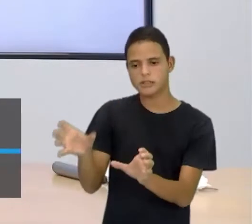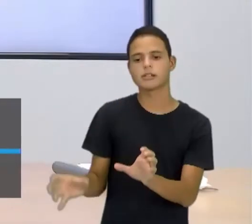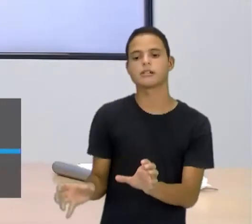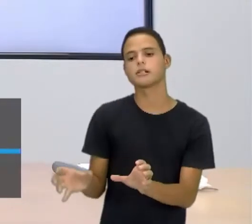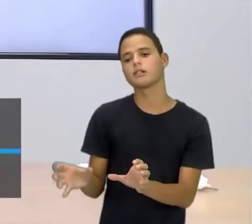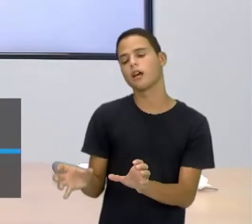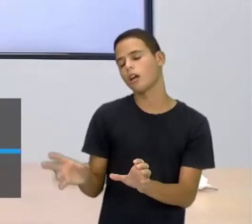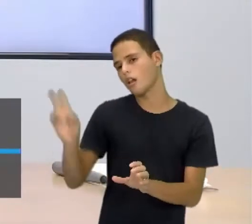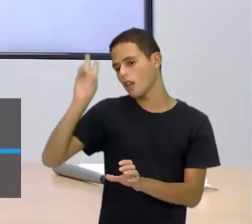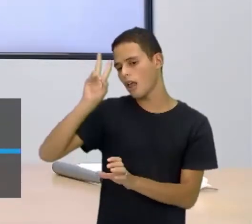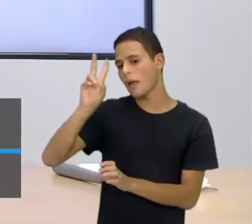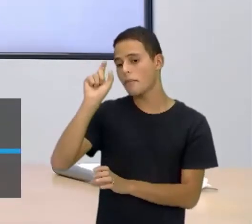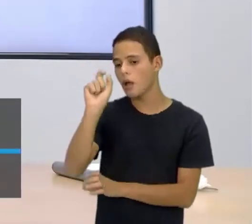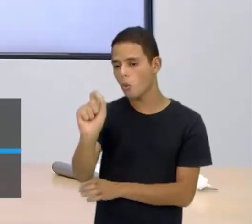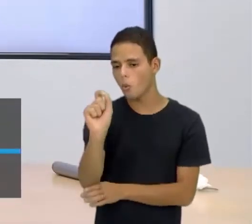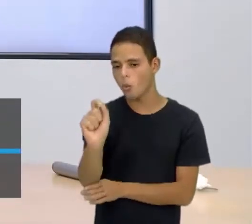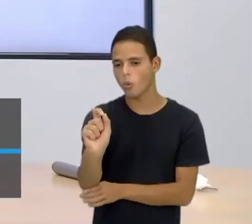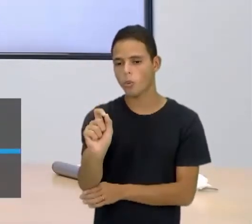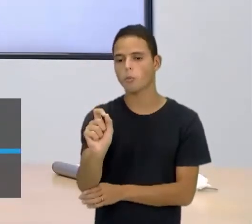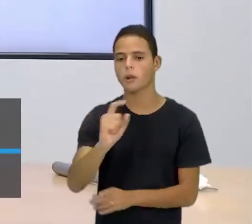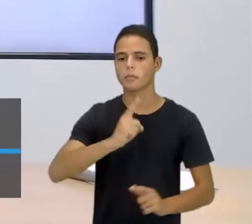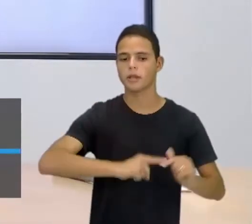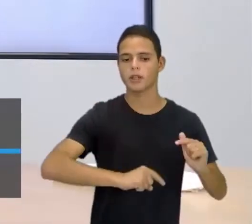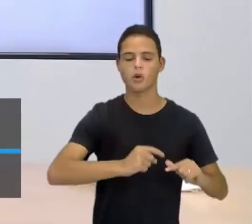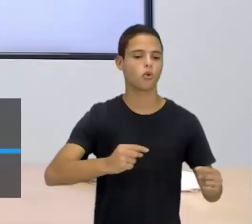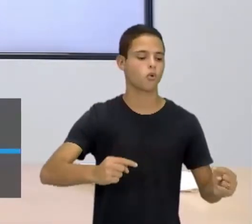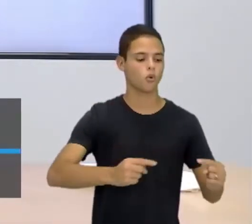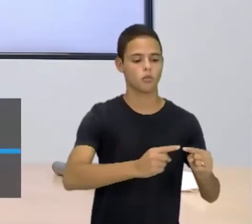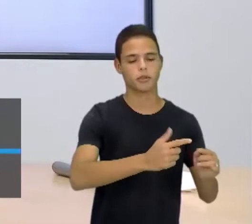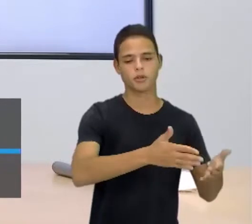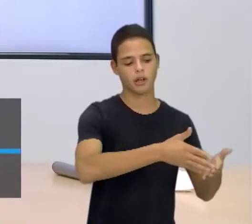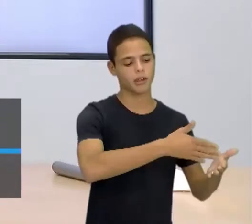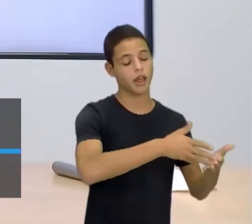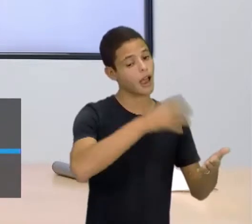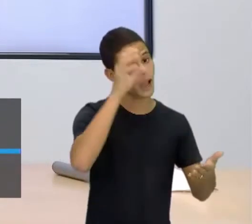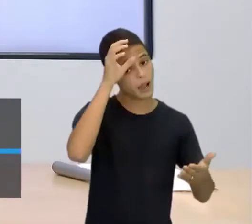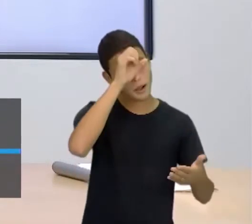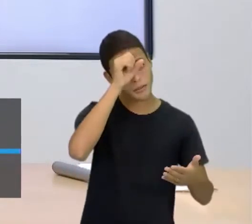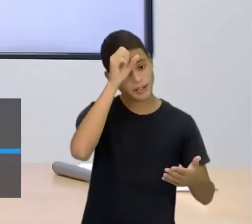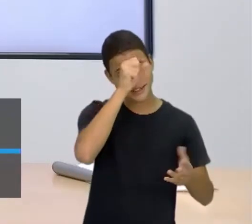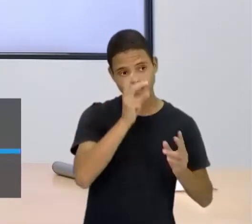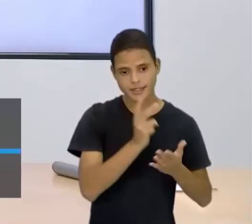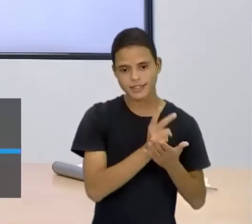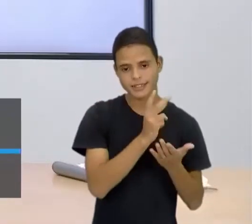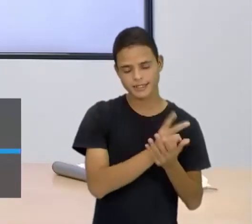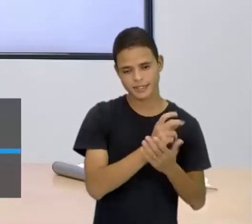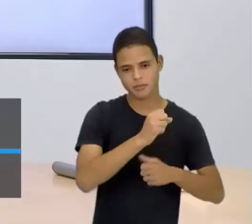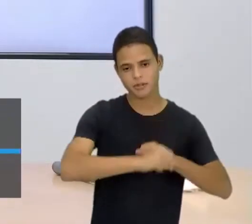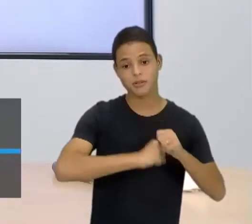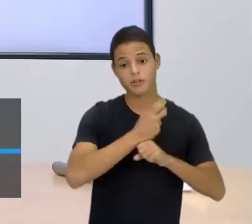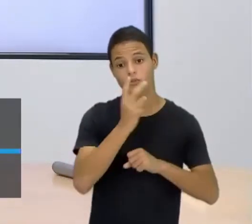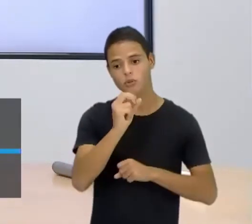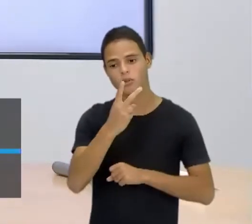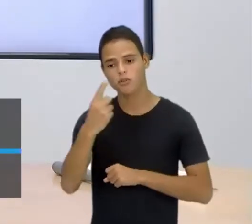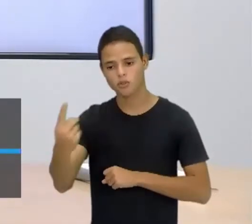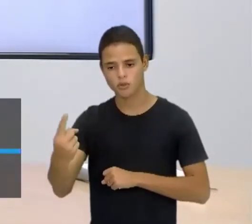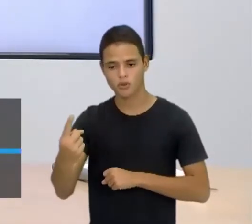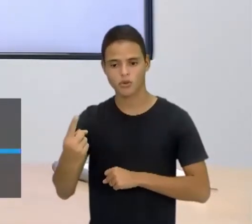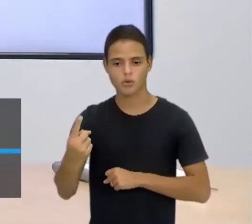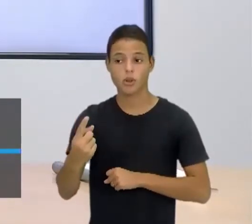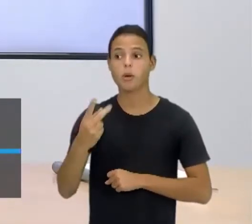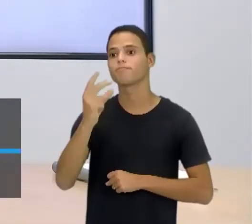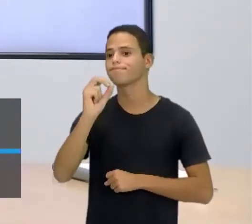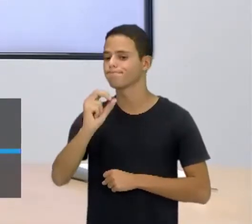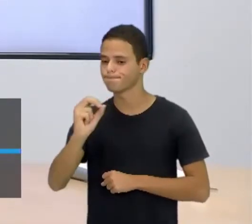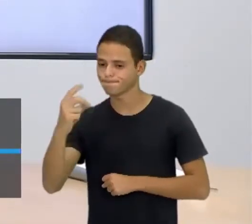mencionando que esse material, ele faz parte do caderno Aprender Sempre 2001 do 6º ano e parte desse